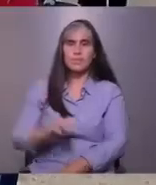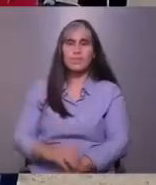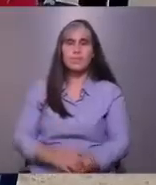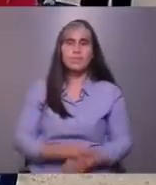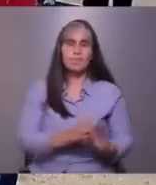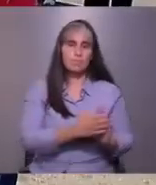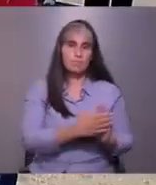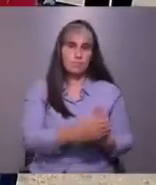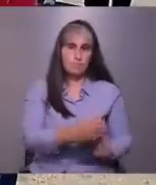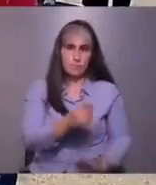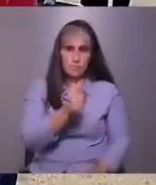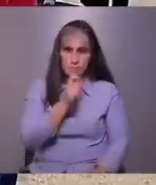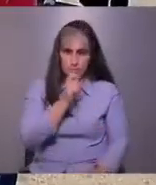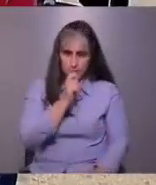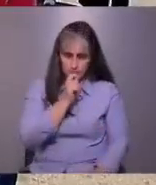Amém.